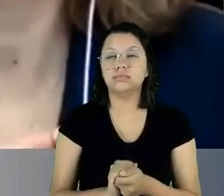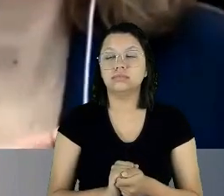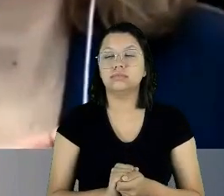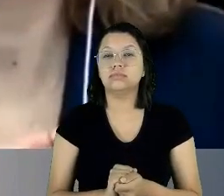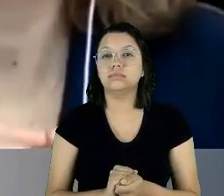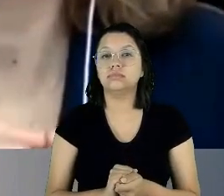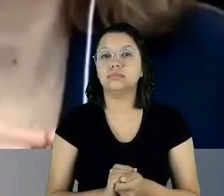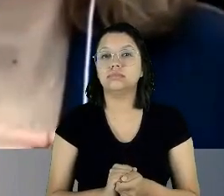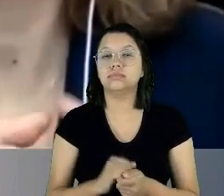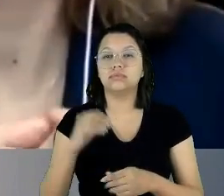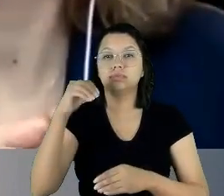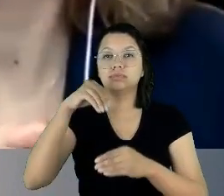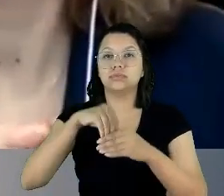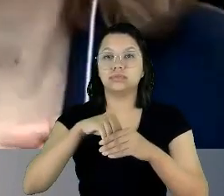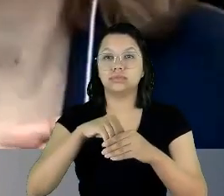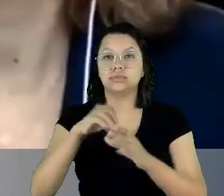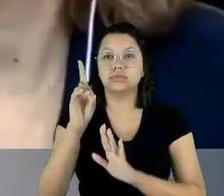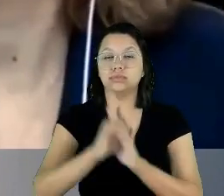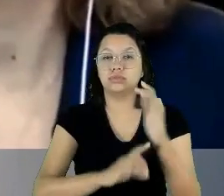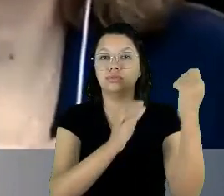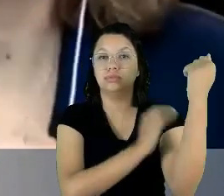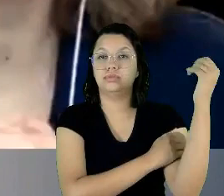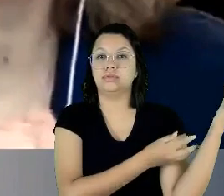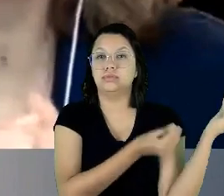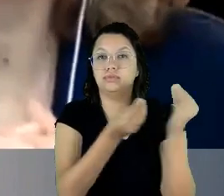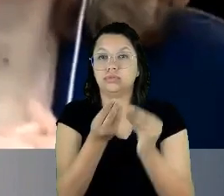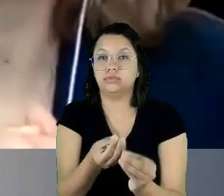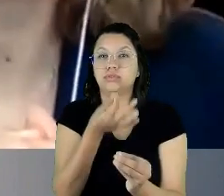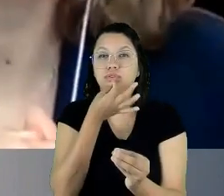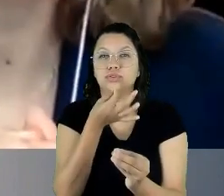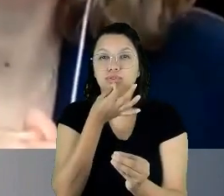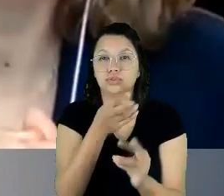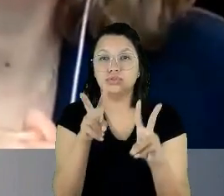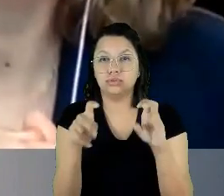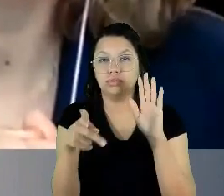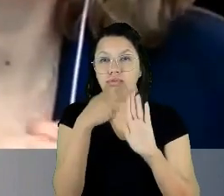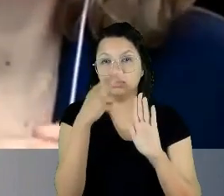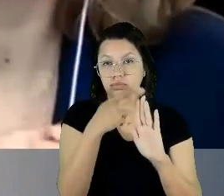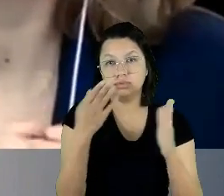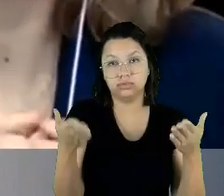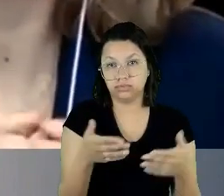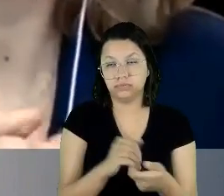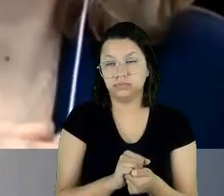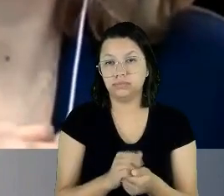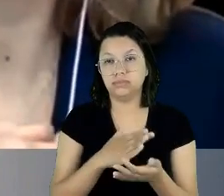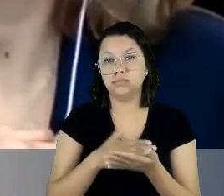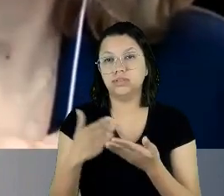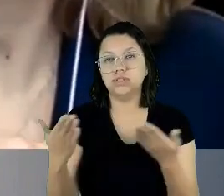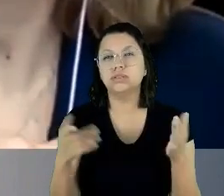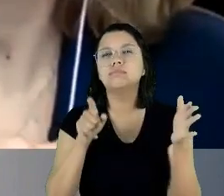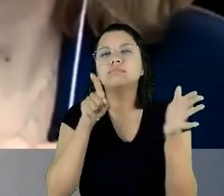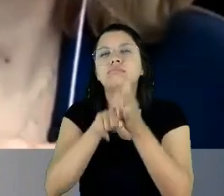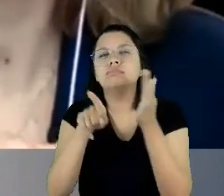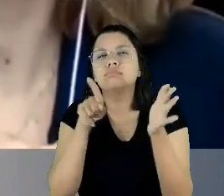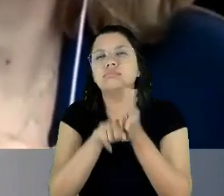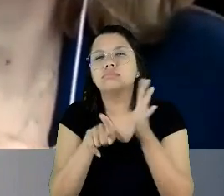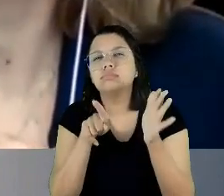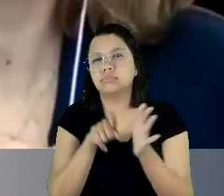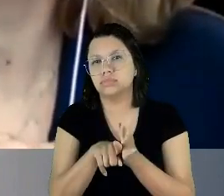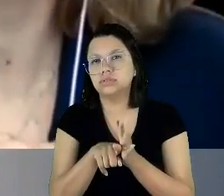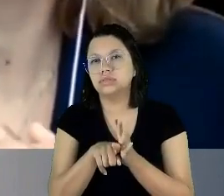O feminismo, no direito, ele traz, então, uma perspectiva crítica sobre a ordem vigente. Porque, a partir desses